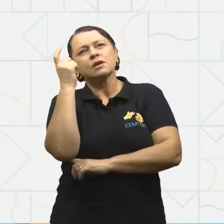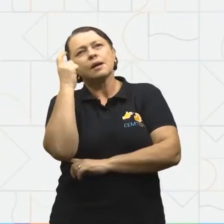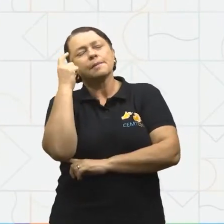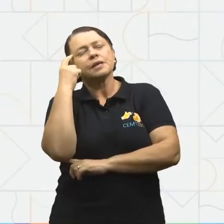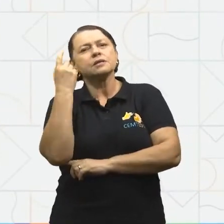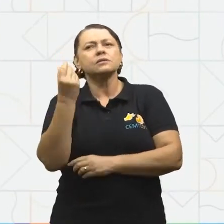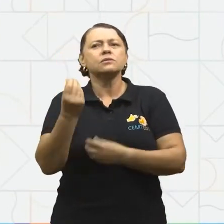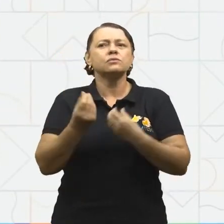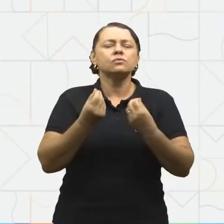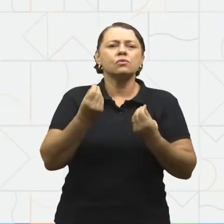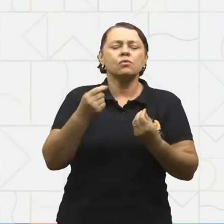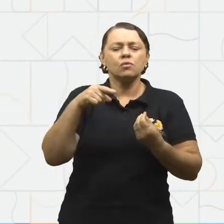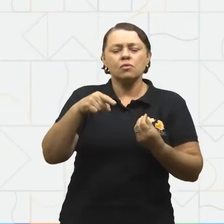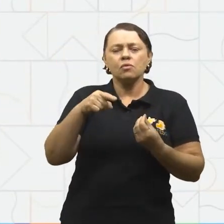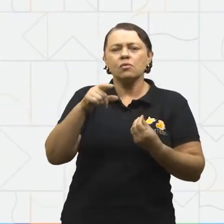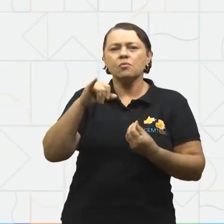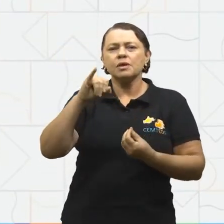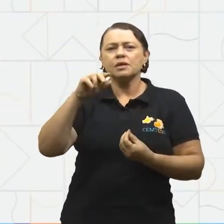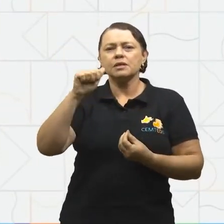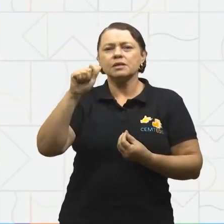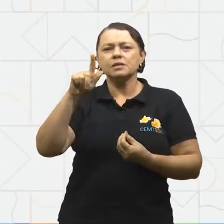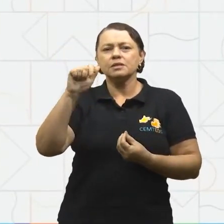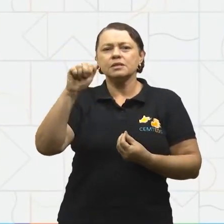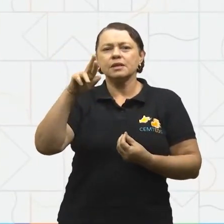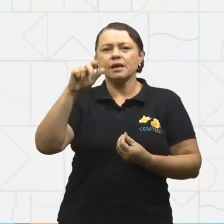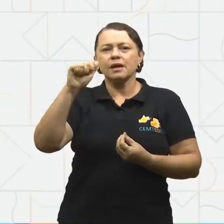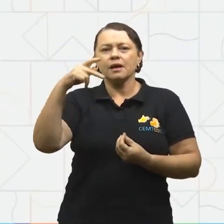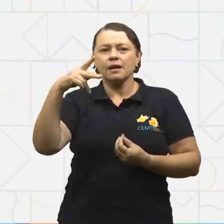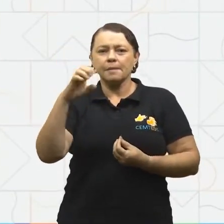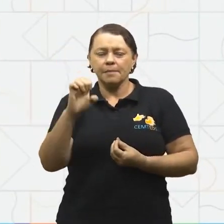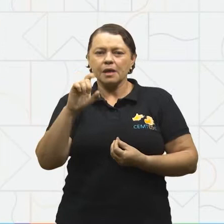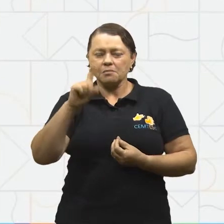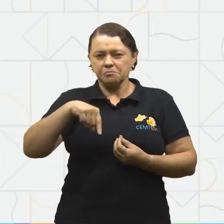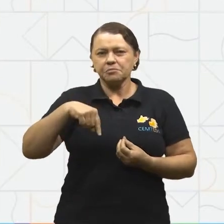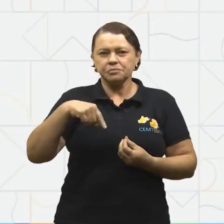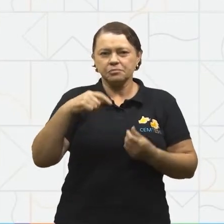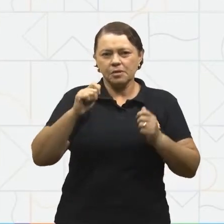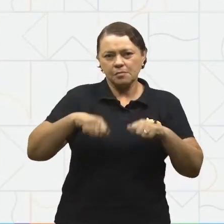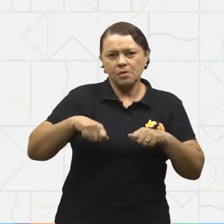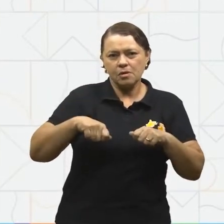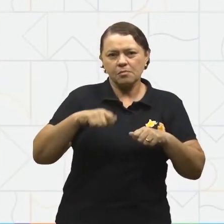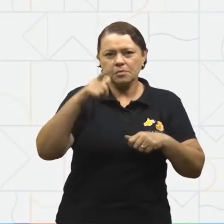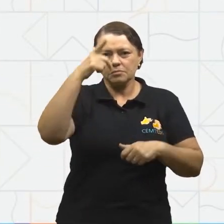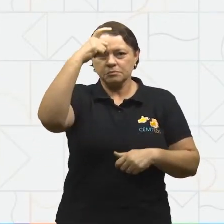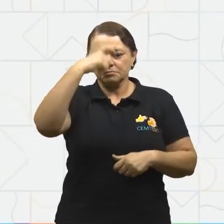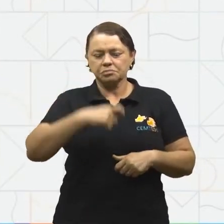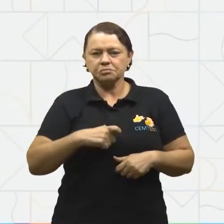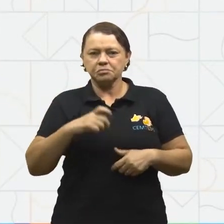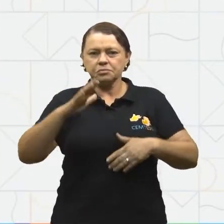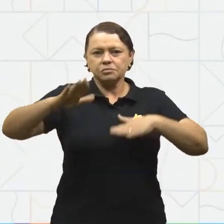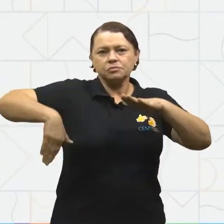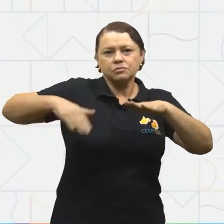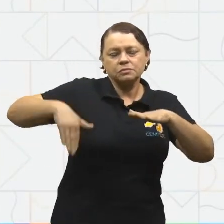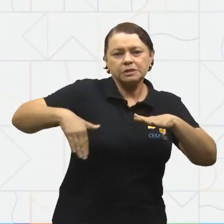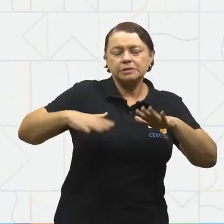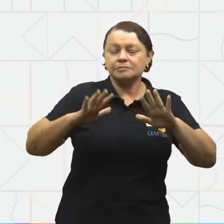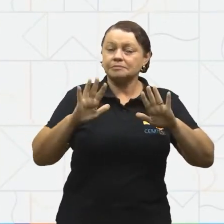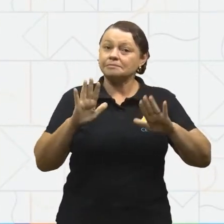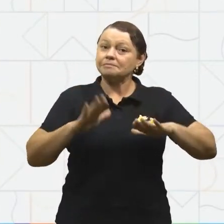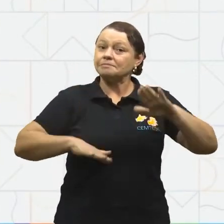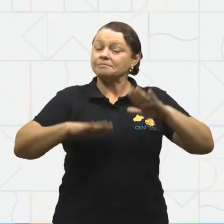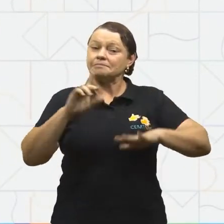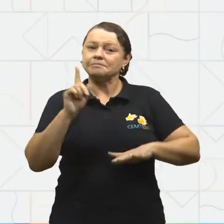pensar sobre se o igarapé está em condições para uso das pessoas? Talvez não. Como vivemos na